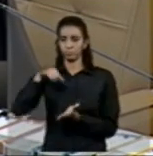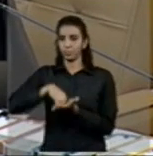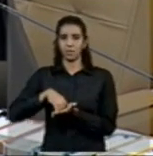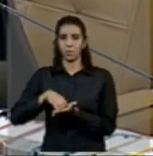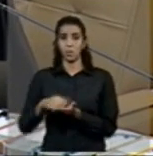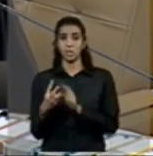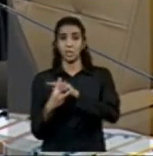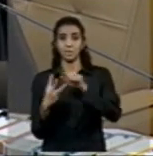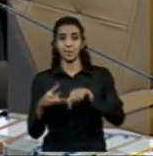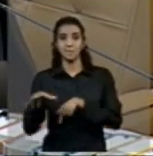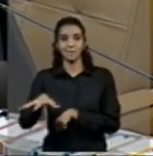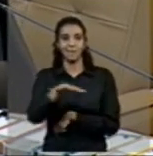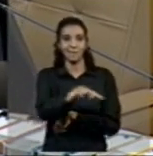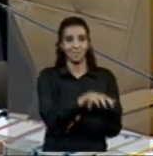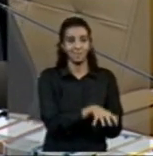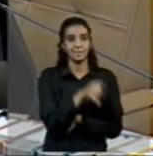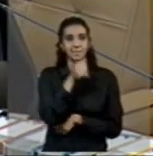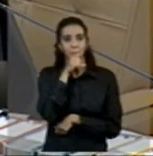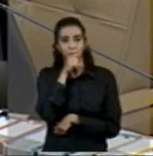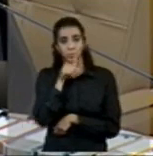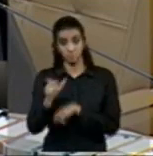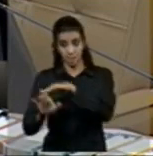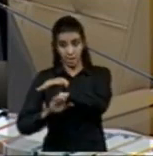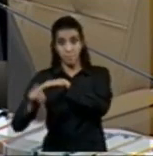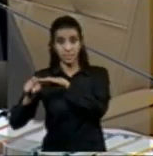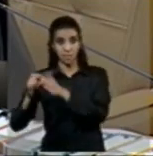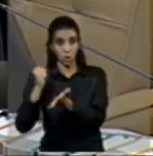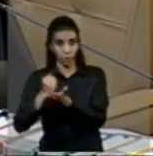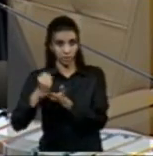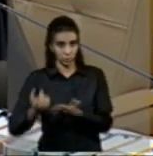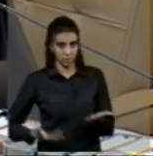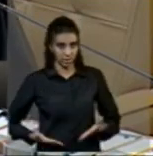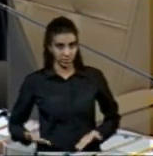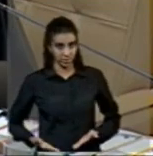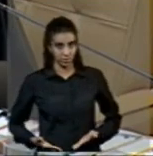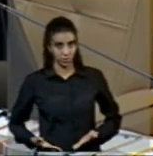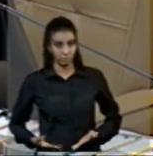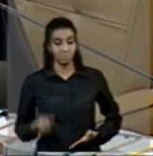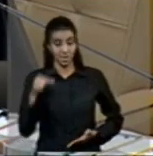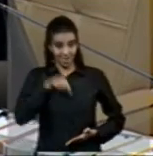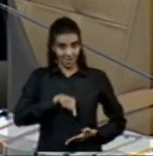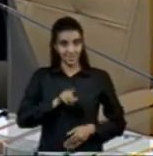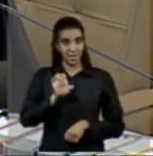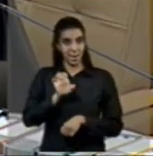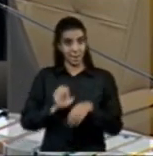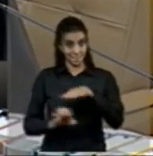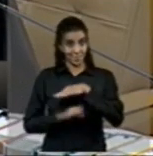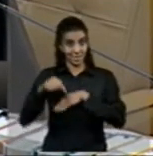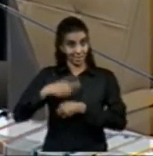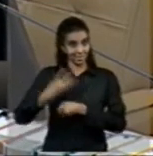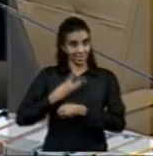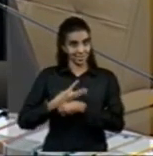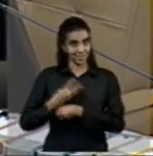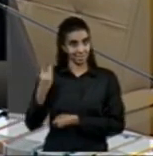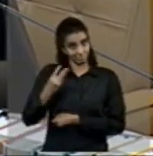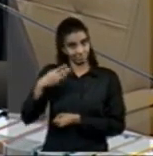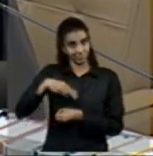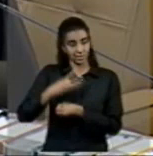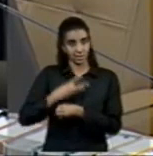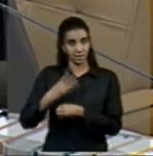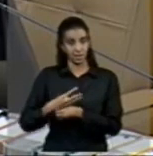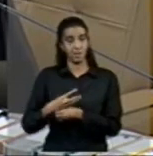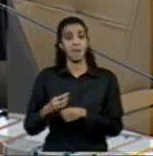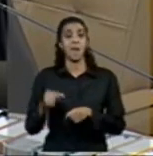trilateral estabelecida entre a empresa que contrata os serviços de outra empresa, a terceira, a qual, por seu